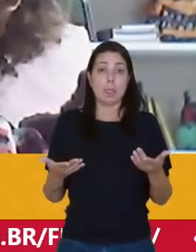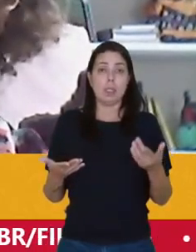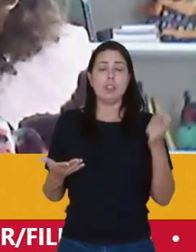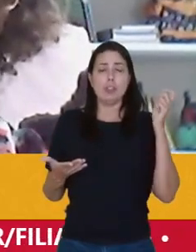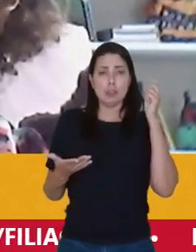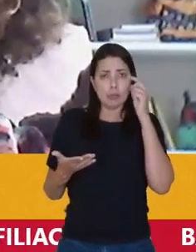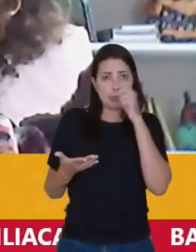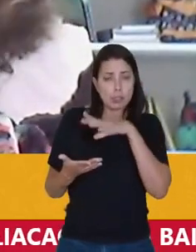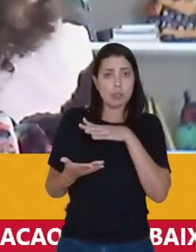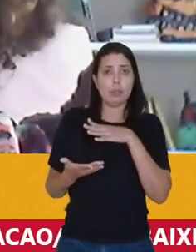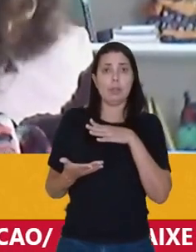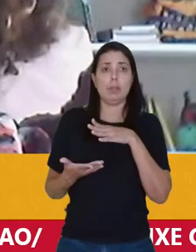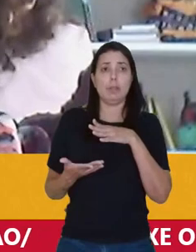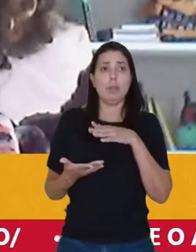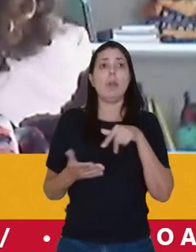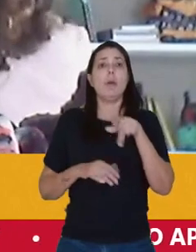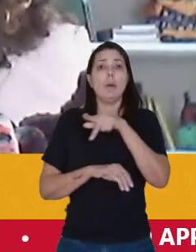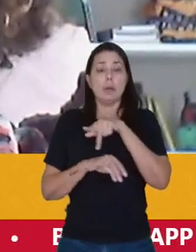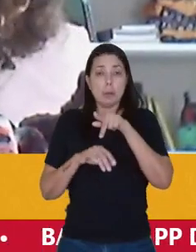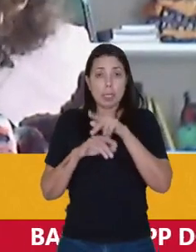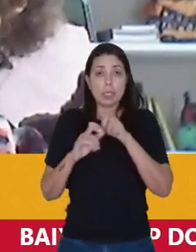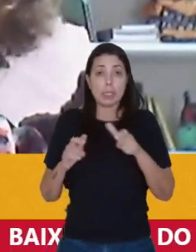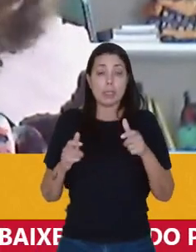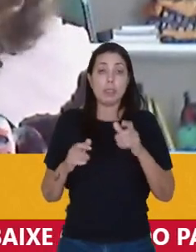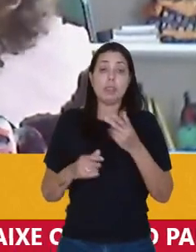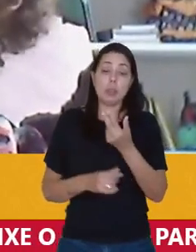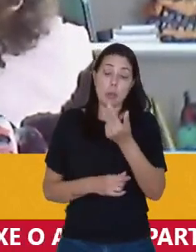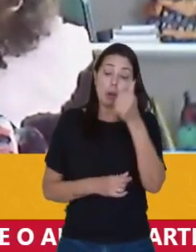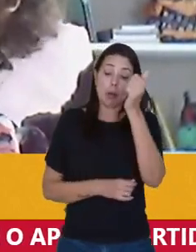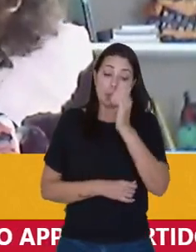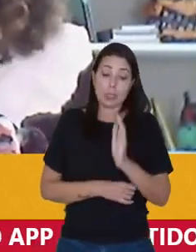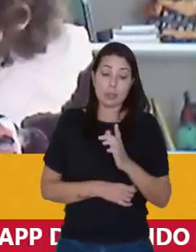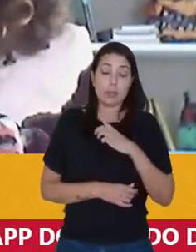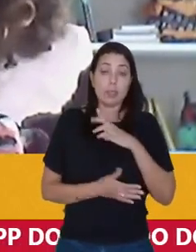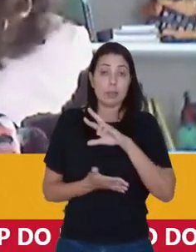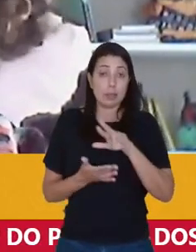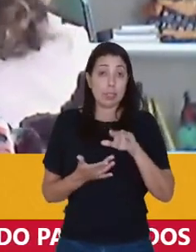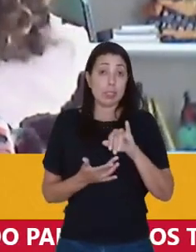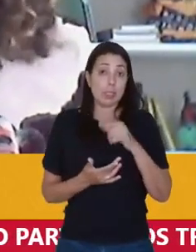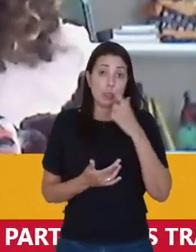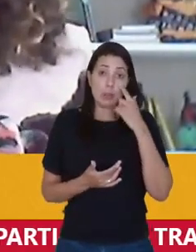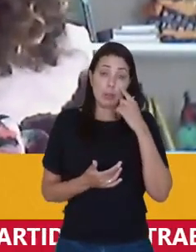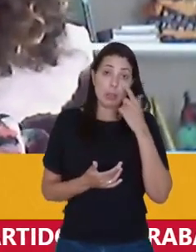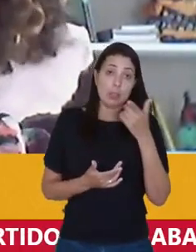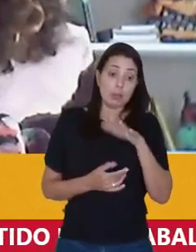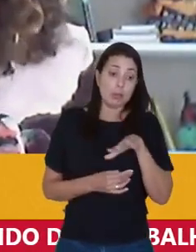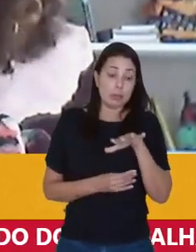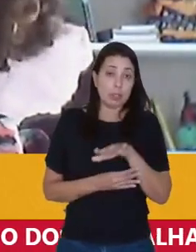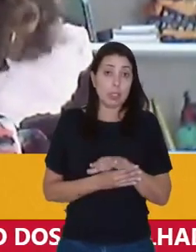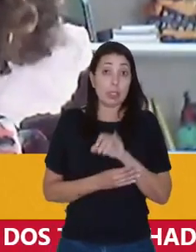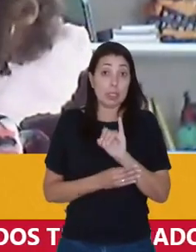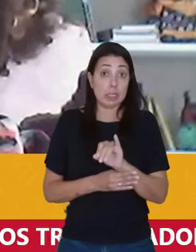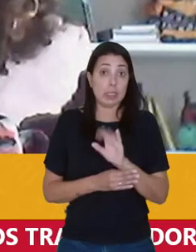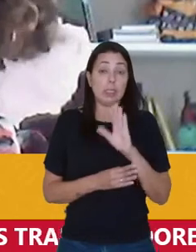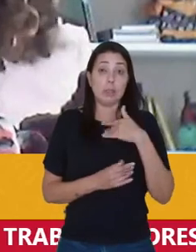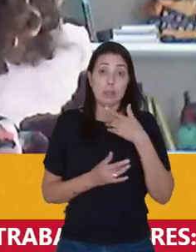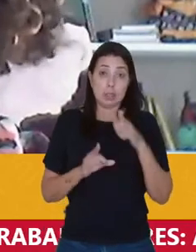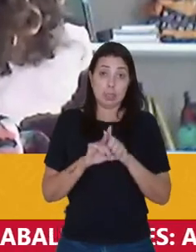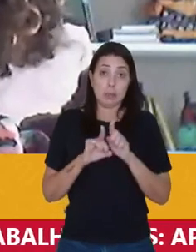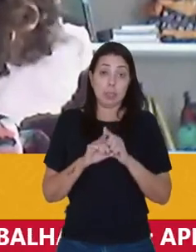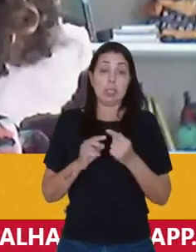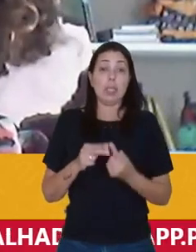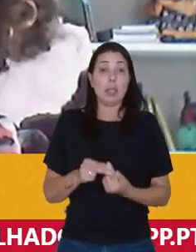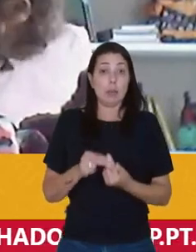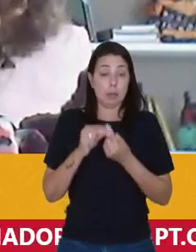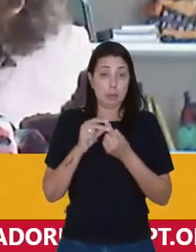acirrada e num país tão grande como o nosso e tão diverso, se a gente só olha de um lugar, se a nossa lente é uma